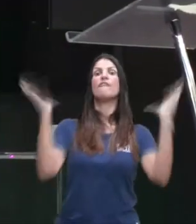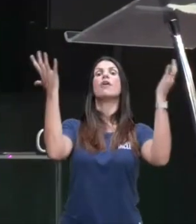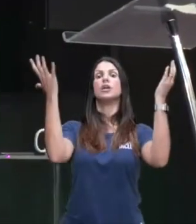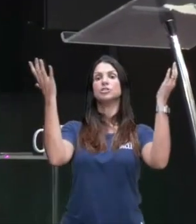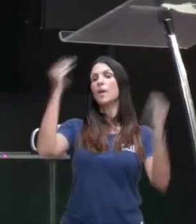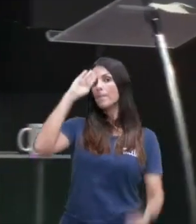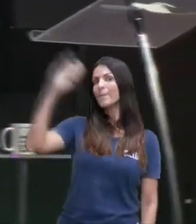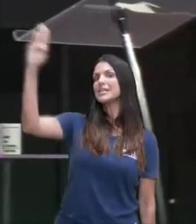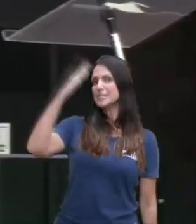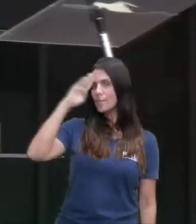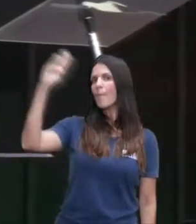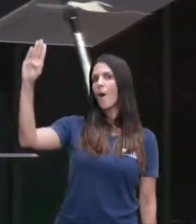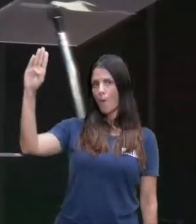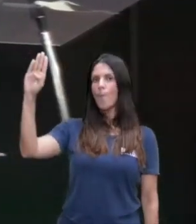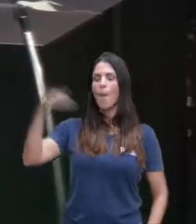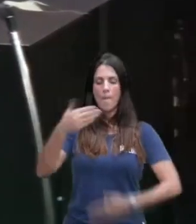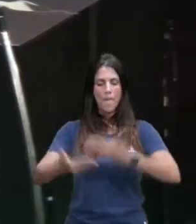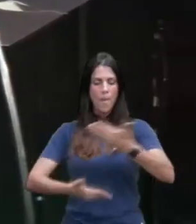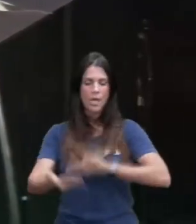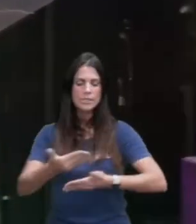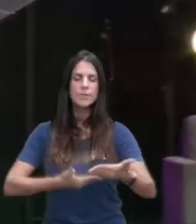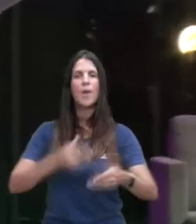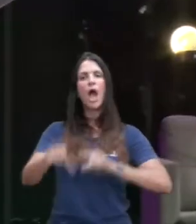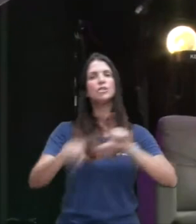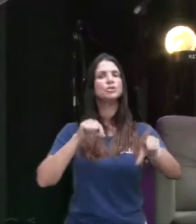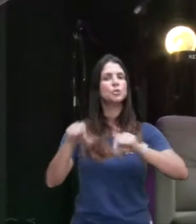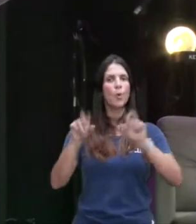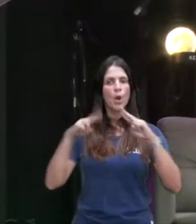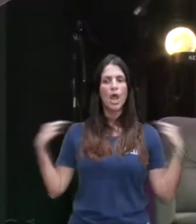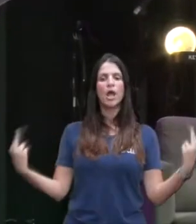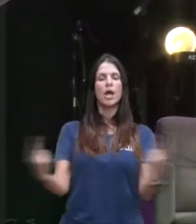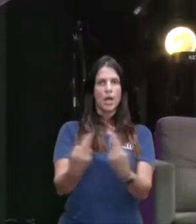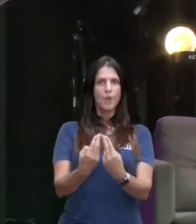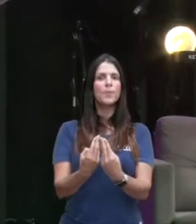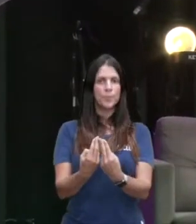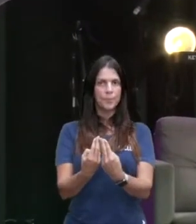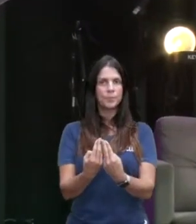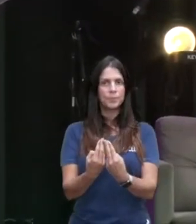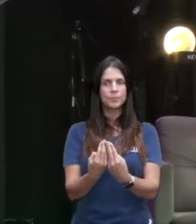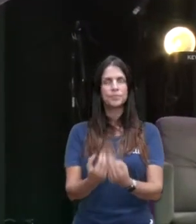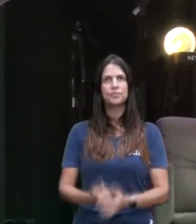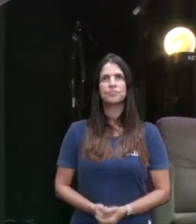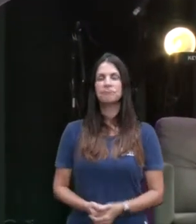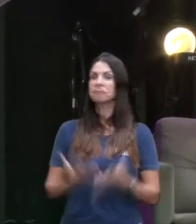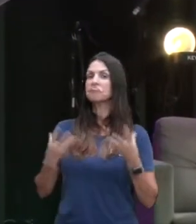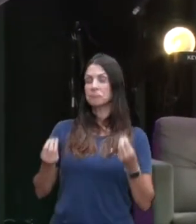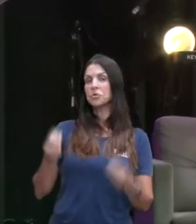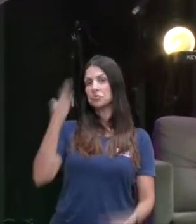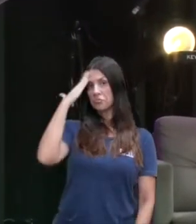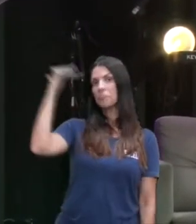significava participar do processo decisório daquela região ele era muito